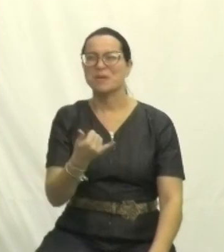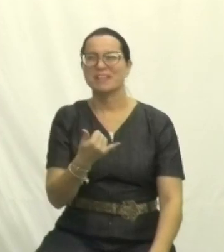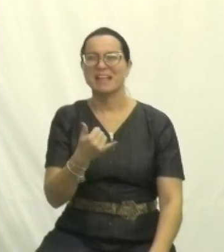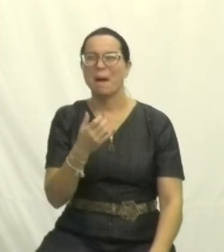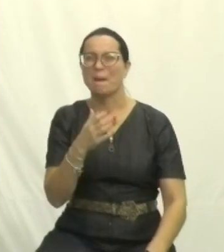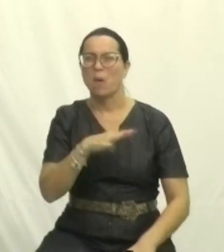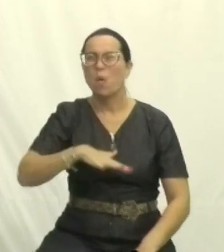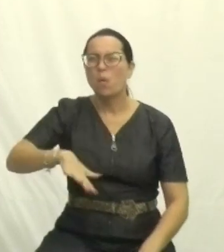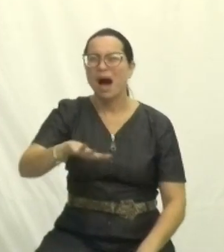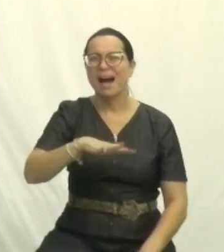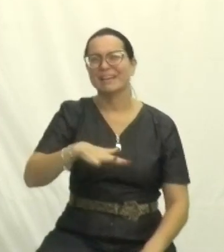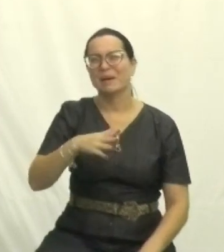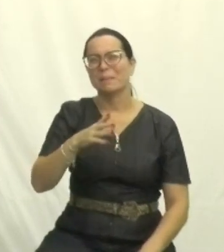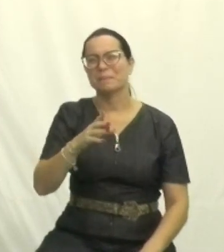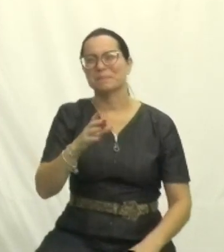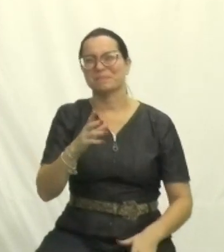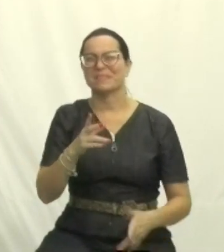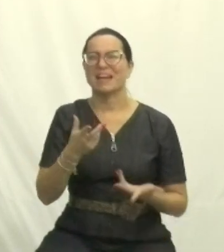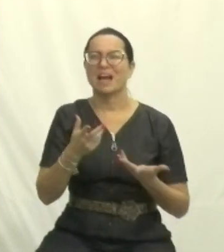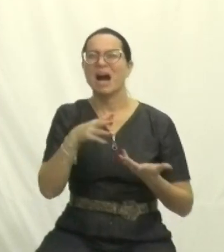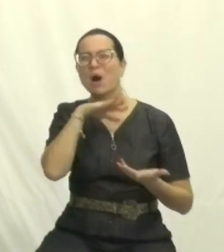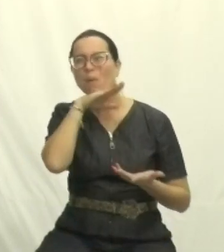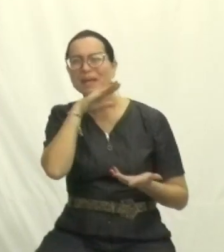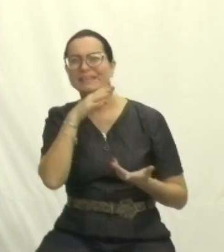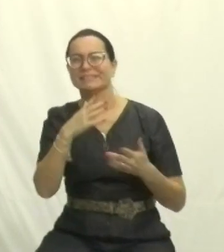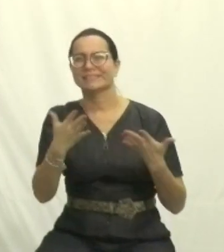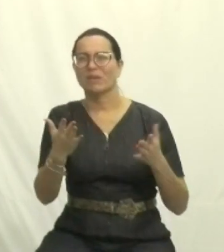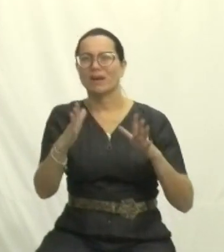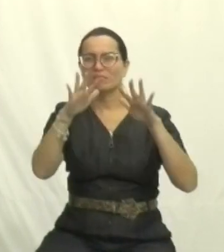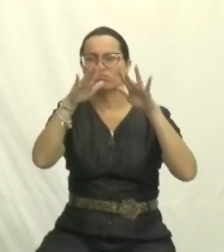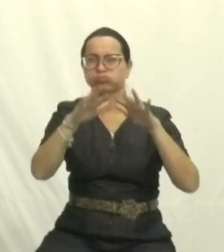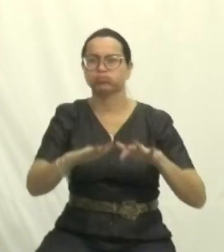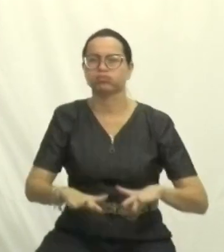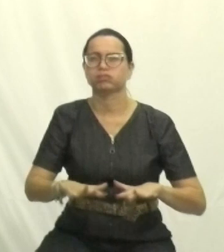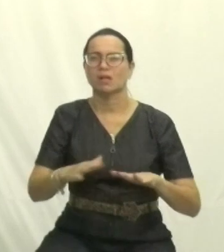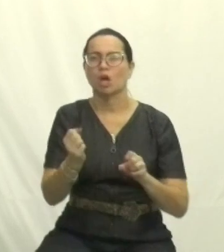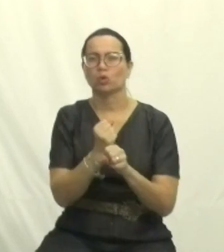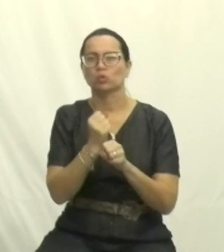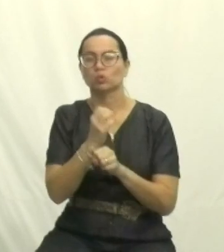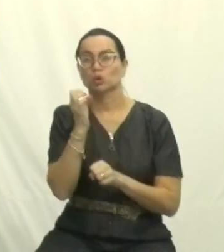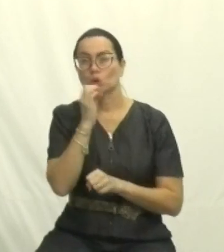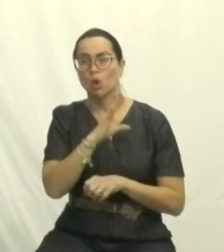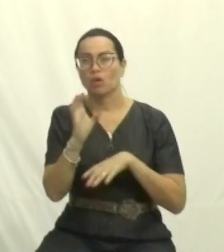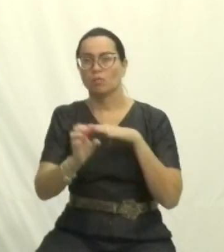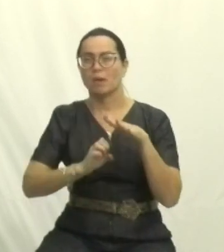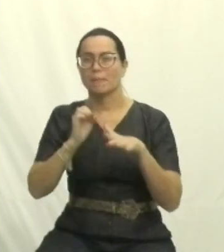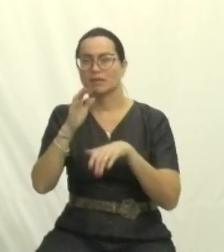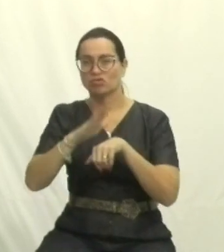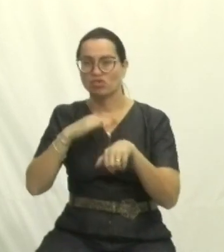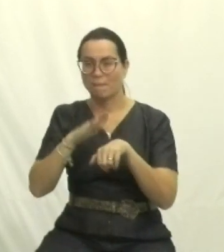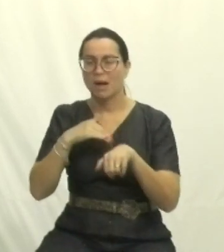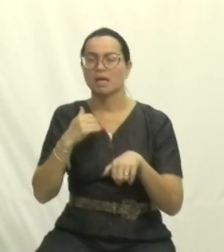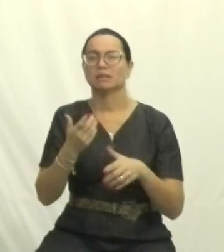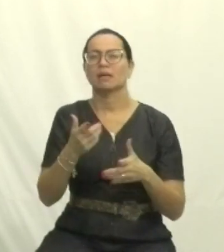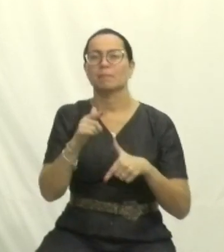puxadinhos, e na verdade não ocupa todo o terreno. E aí com o projeto, com uma empresa contratada, a gente